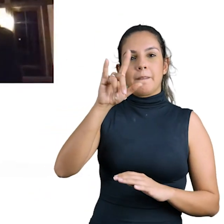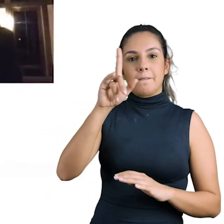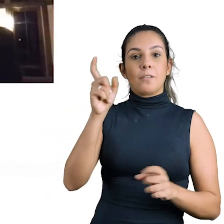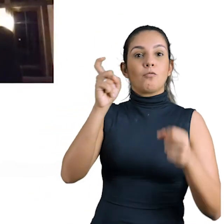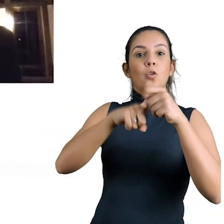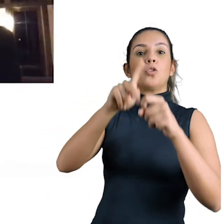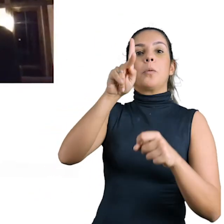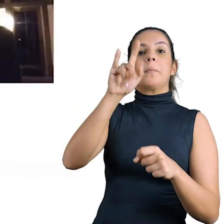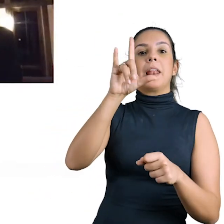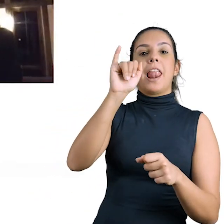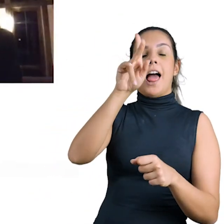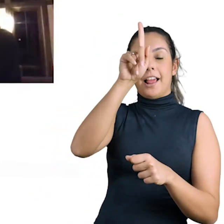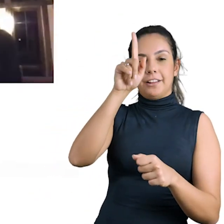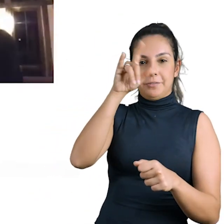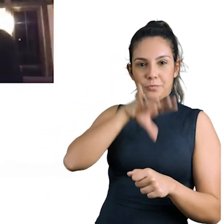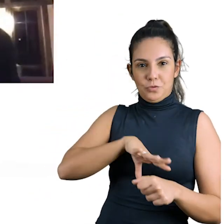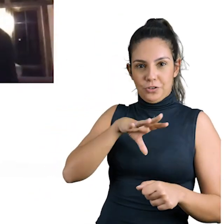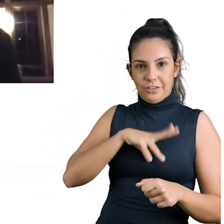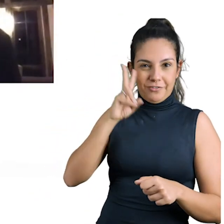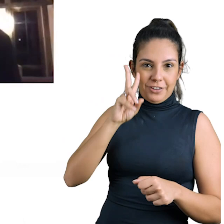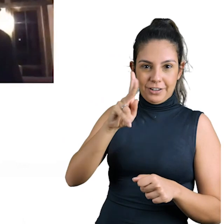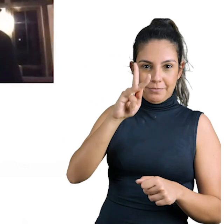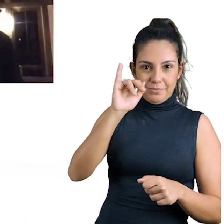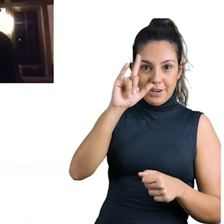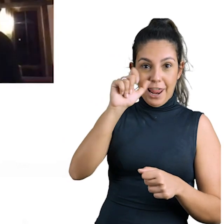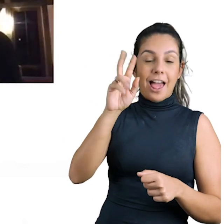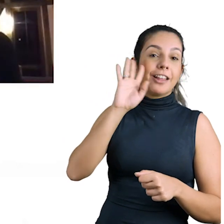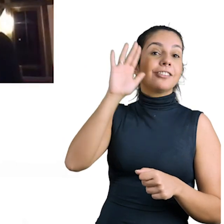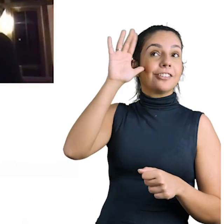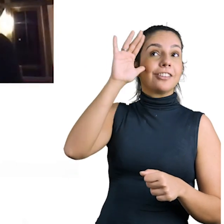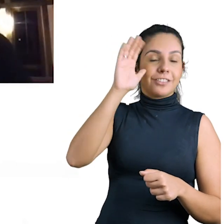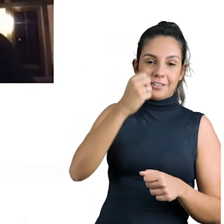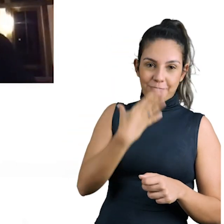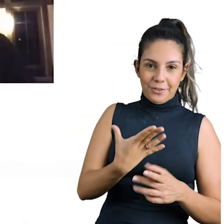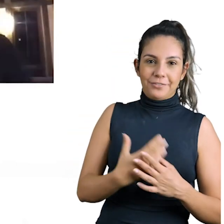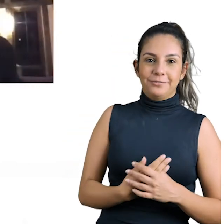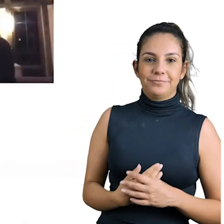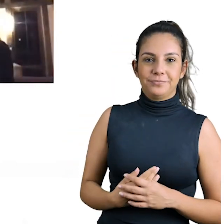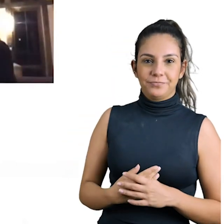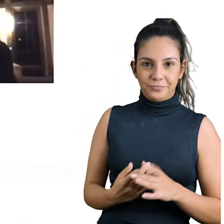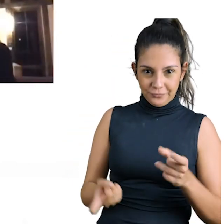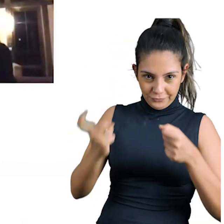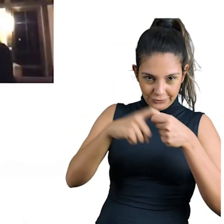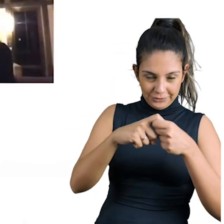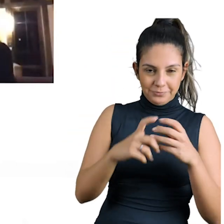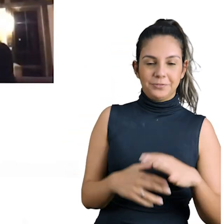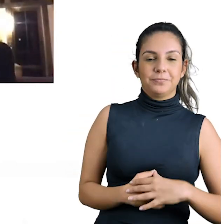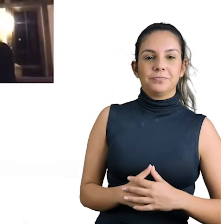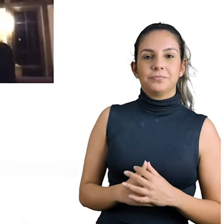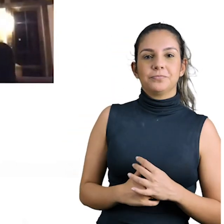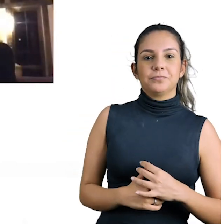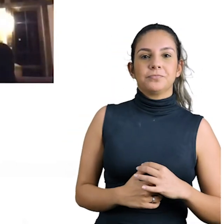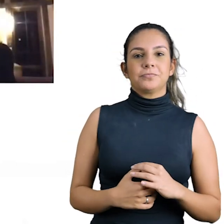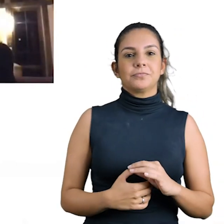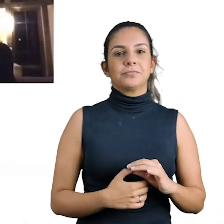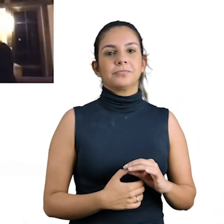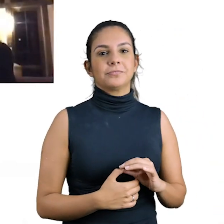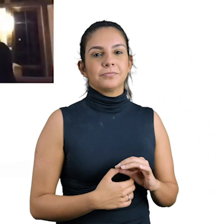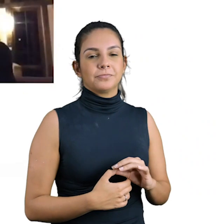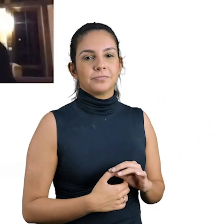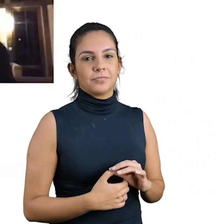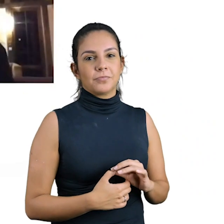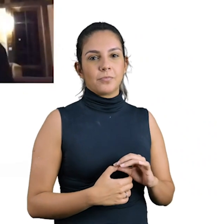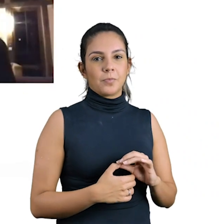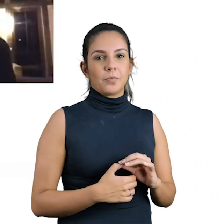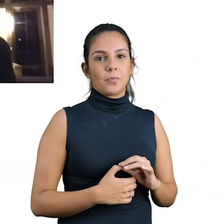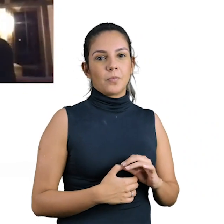voltamos, Pilar. A Pilar lá de Portugal está lá falando, que pena que caiu, estava tão bom. Voltamos. Oi, Bem, Pilar. agora